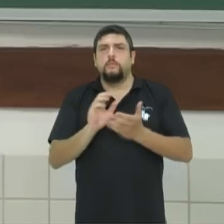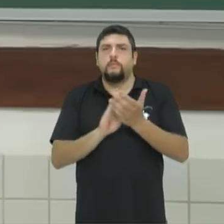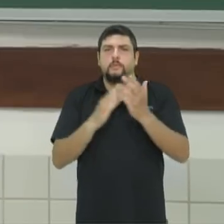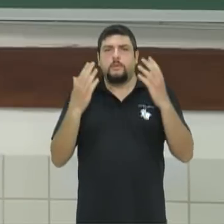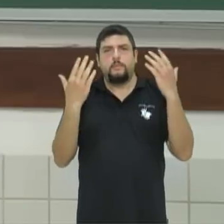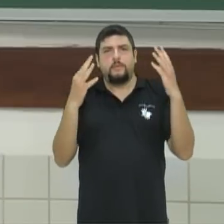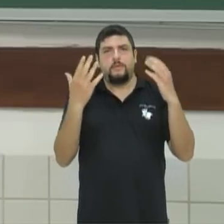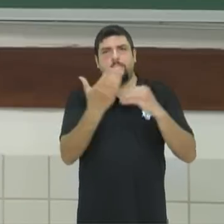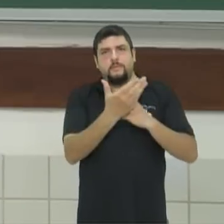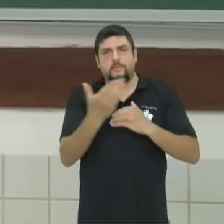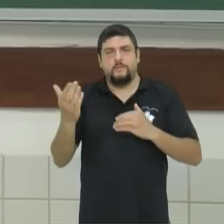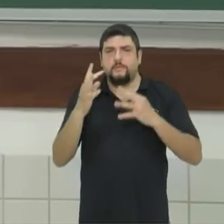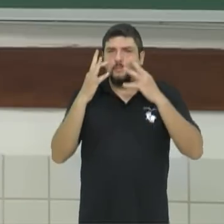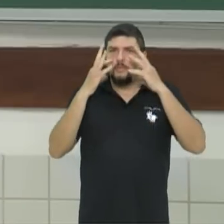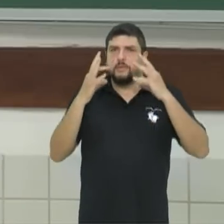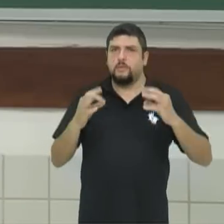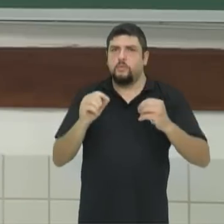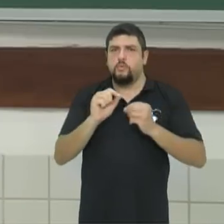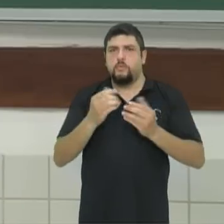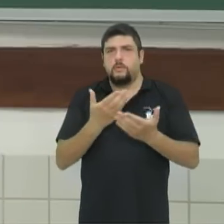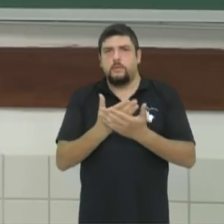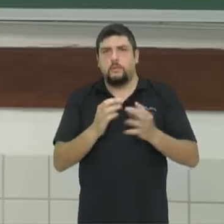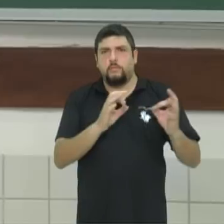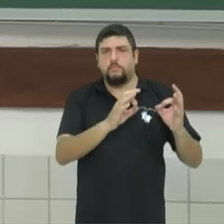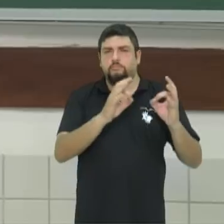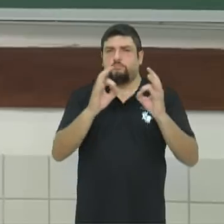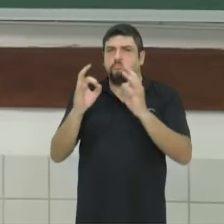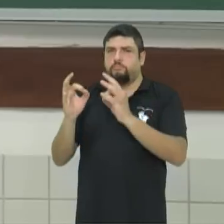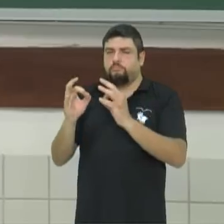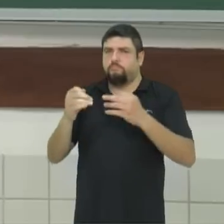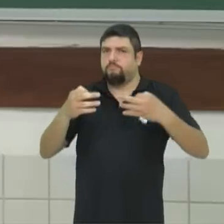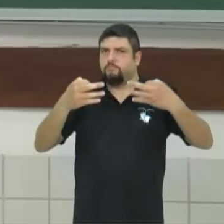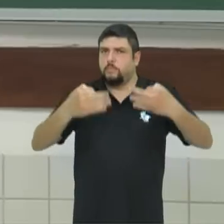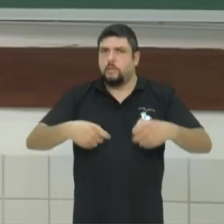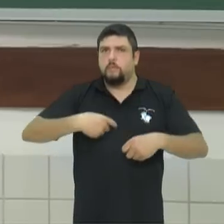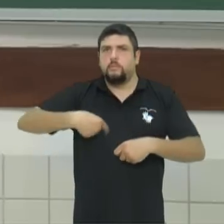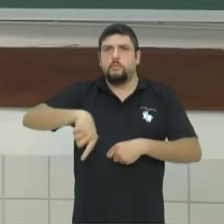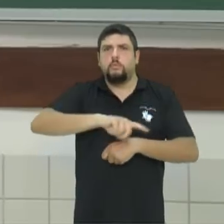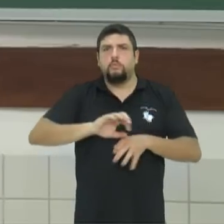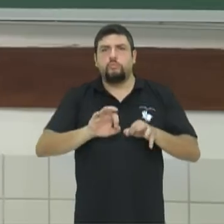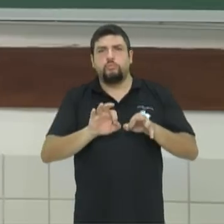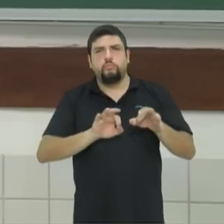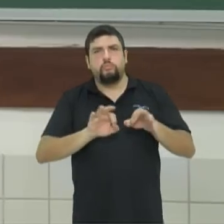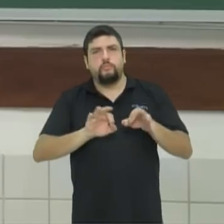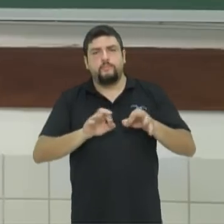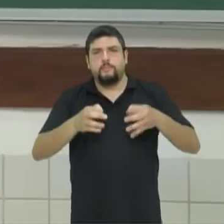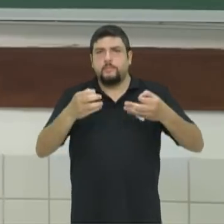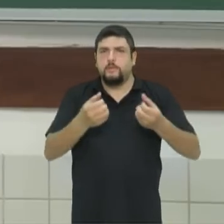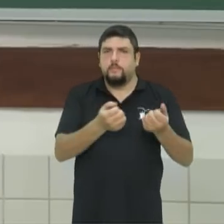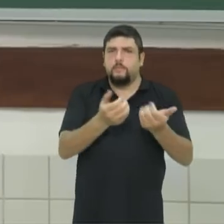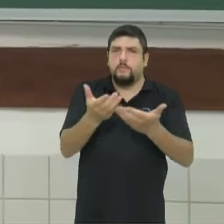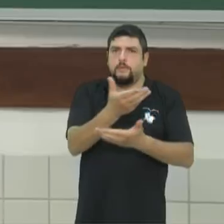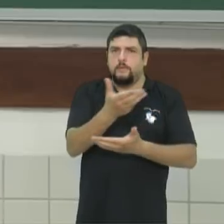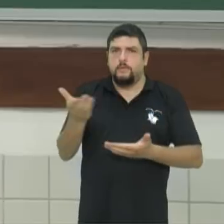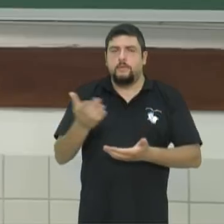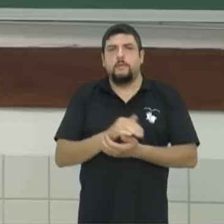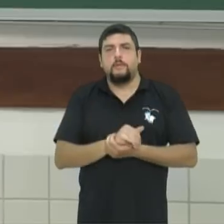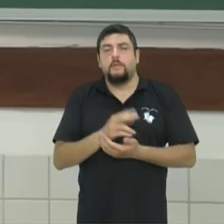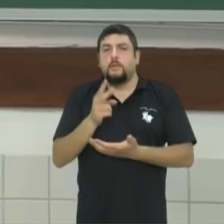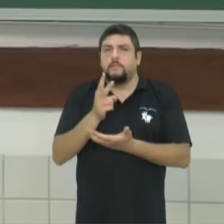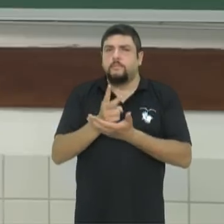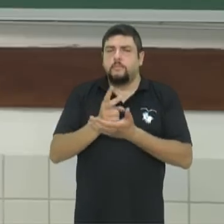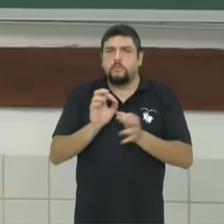por estarem aí atentos, prestando atenção nas videoaulas, que a gente prepara sempre com muito carinho por vocês, né? Sempre elaboramos